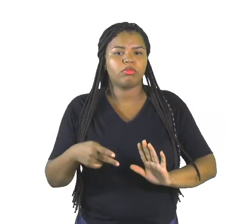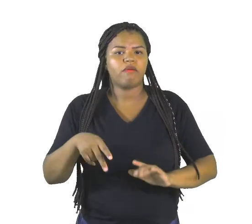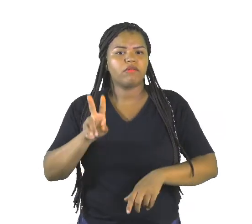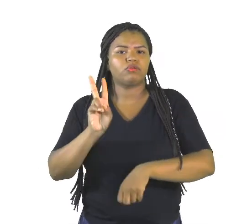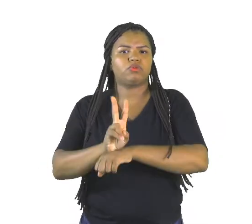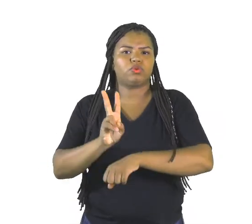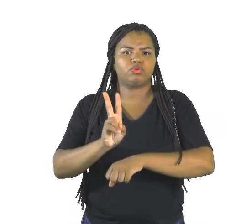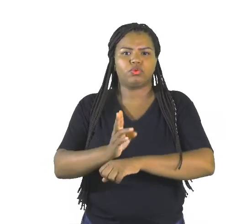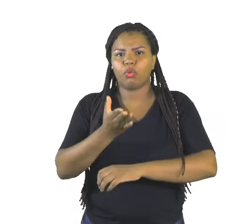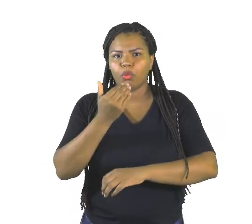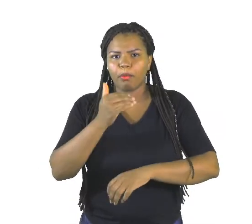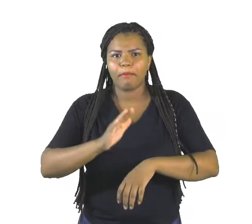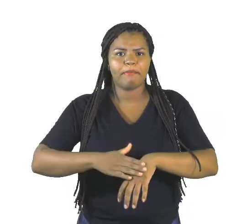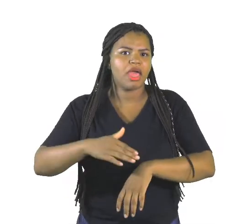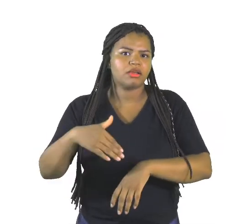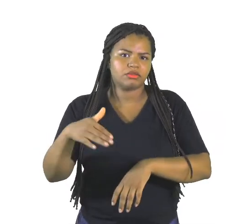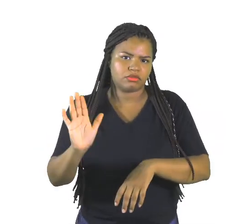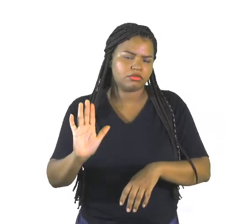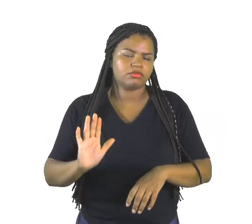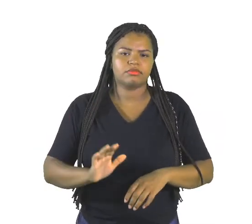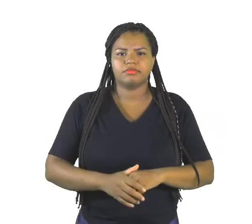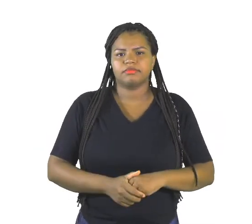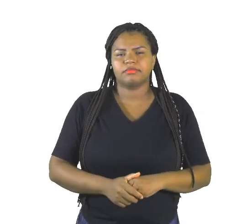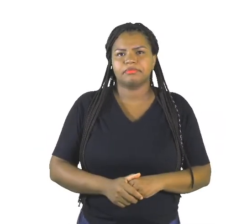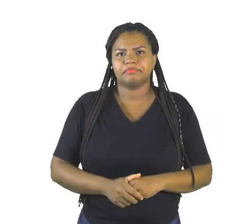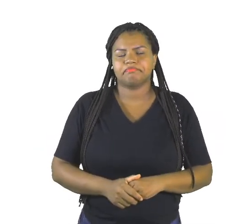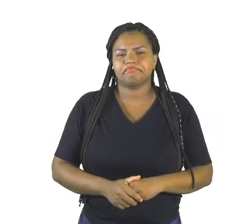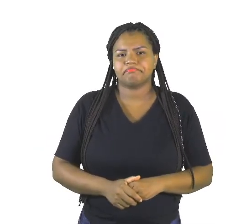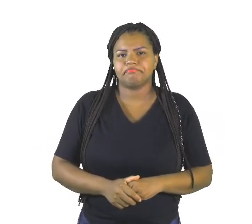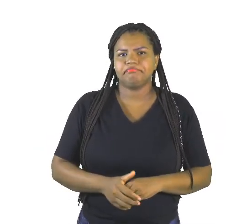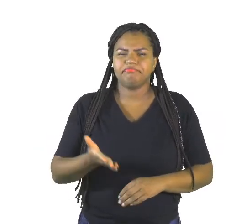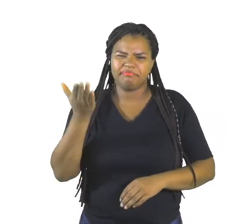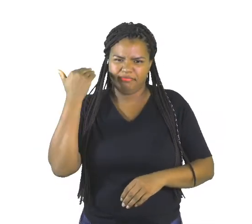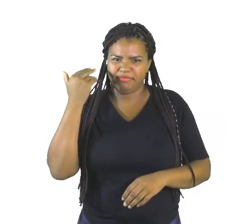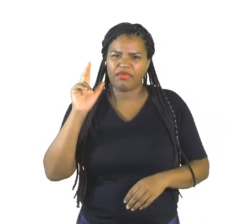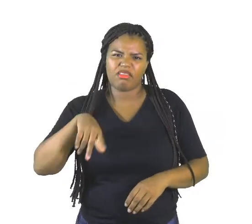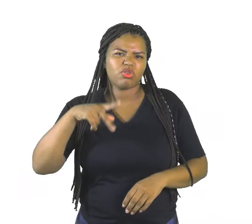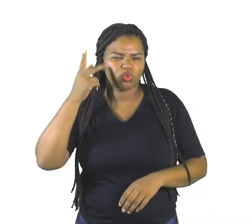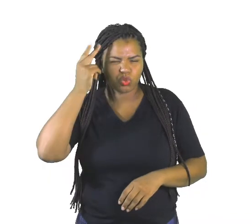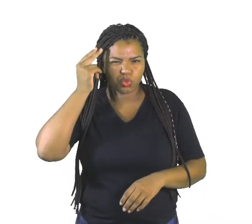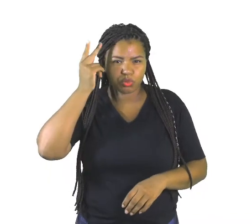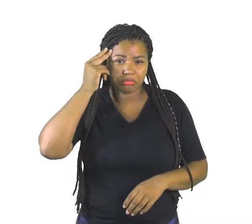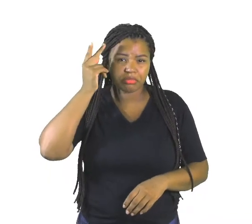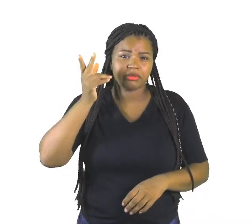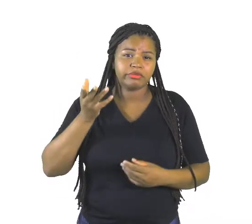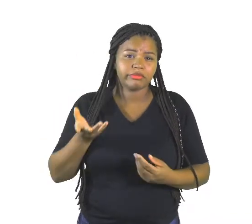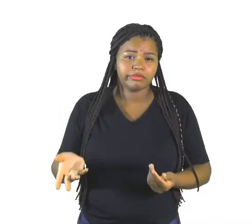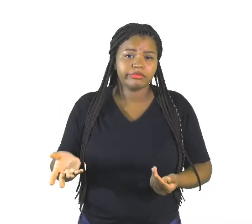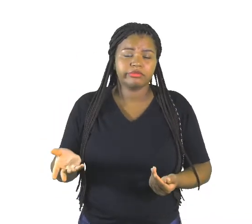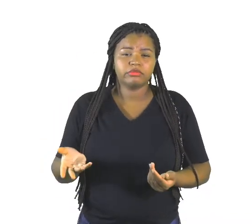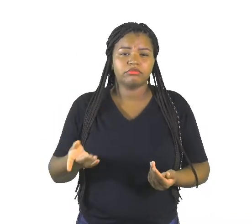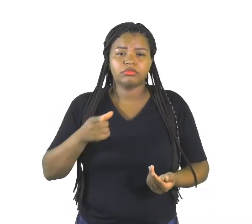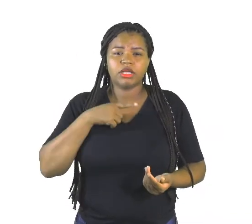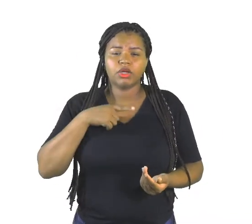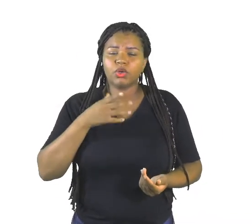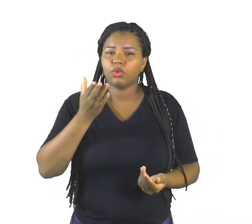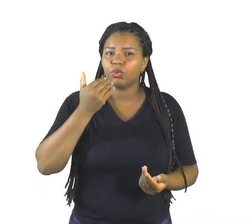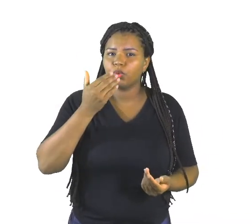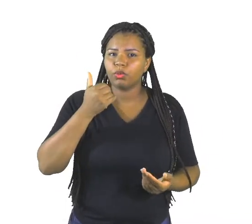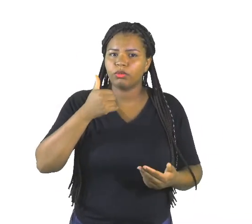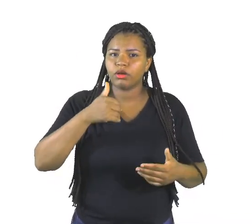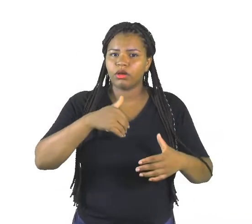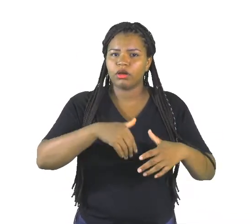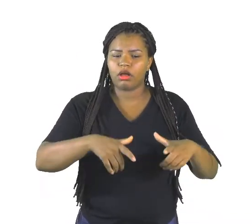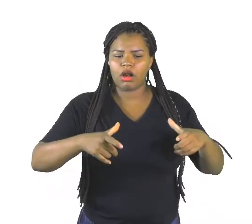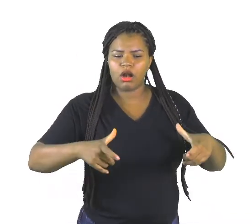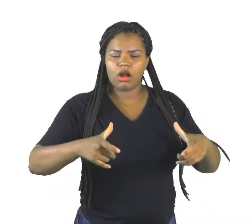mais tempo, né? Antigamente era muito comum ter alimentos dentro de